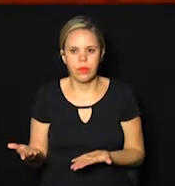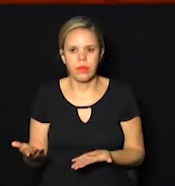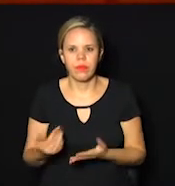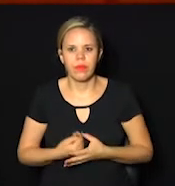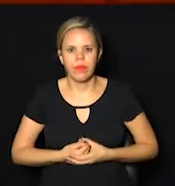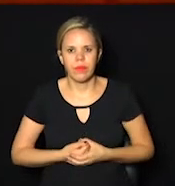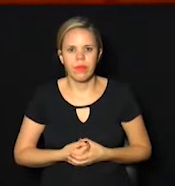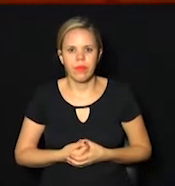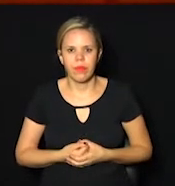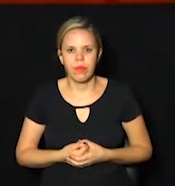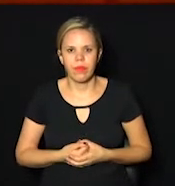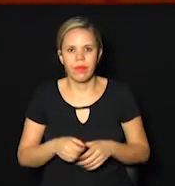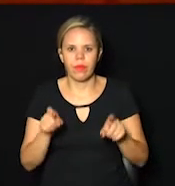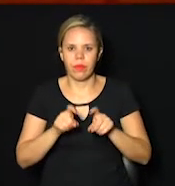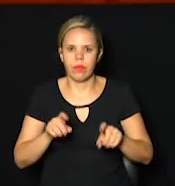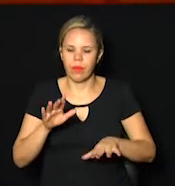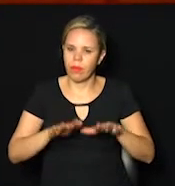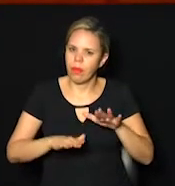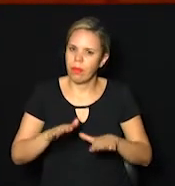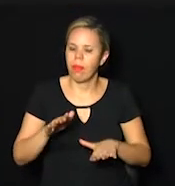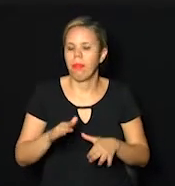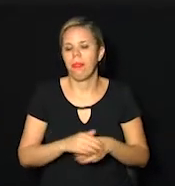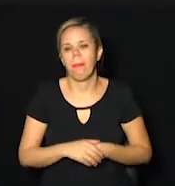o ambiente digital às vezes nos